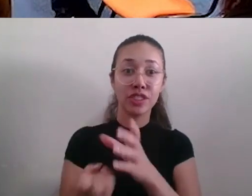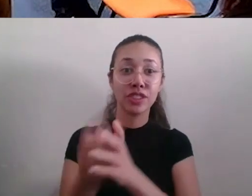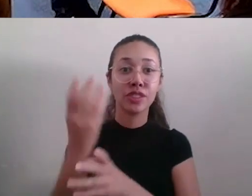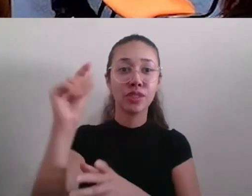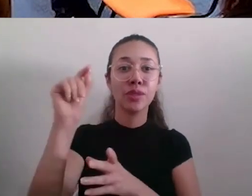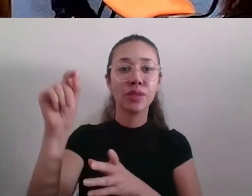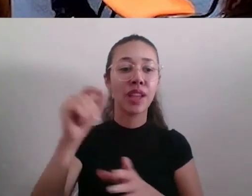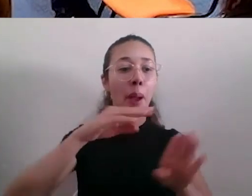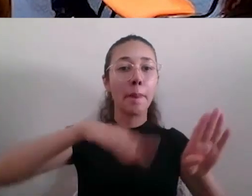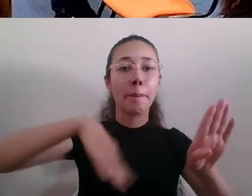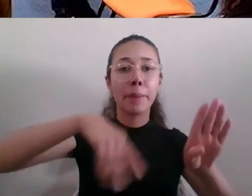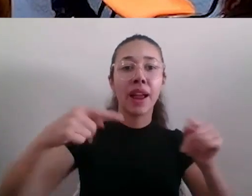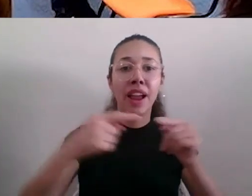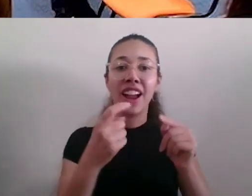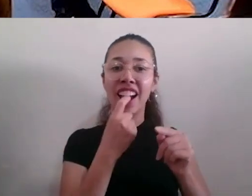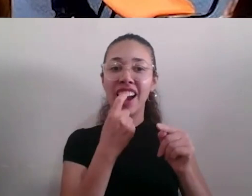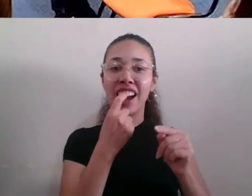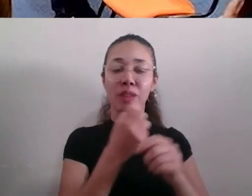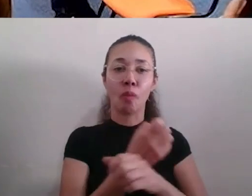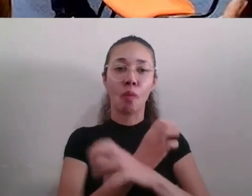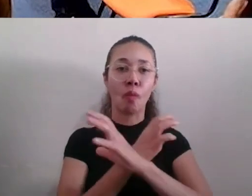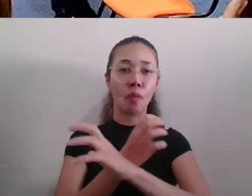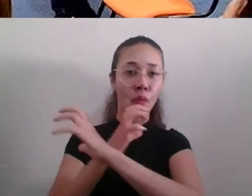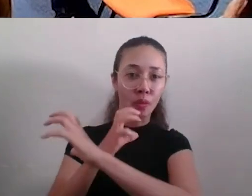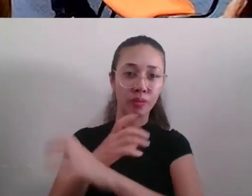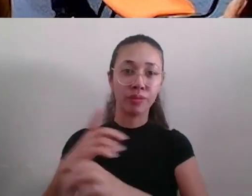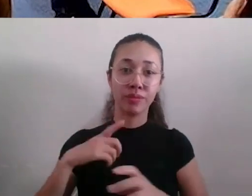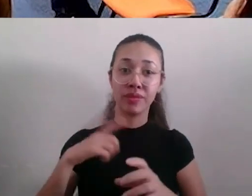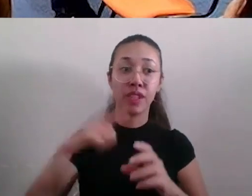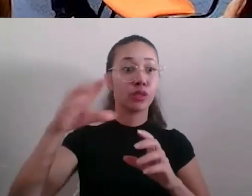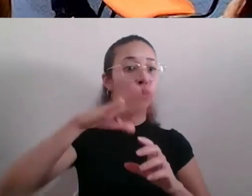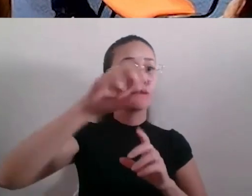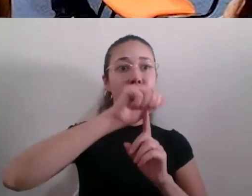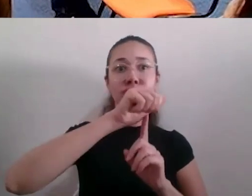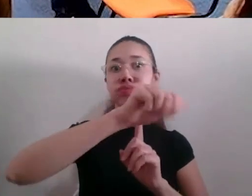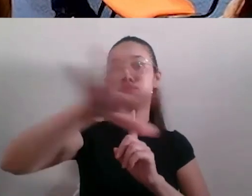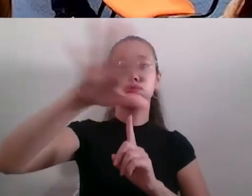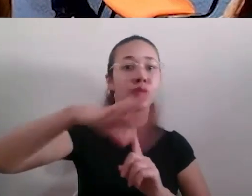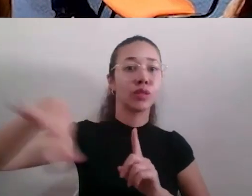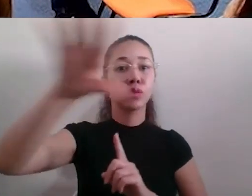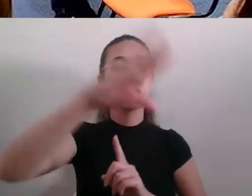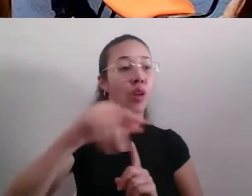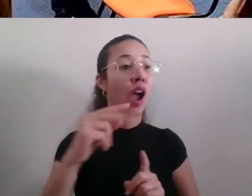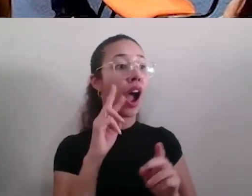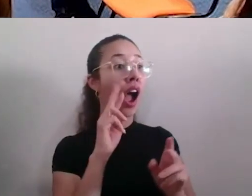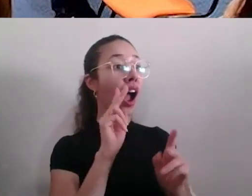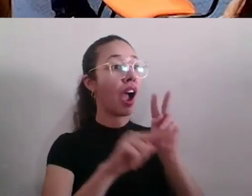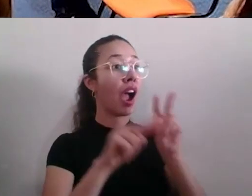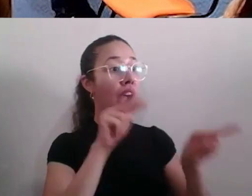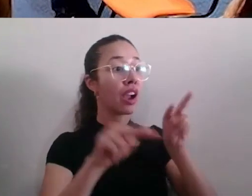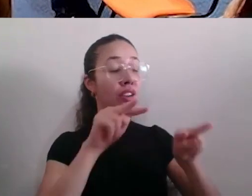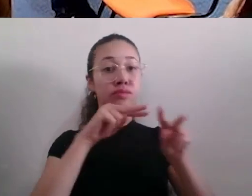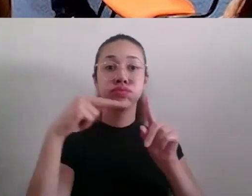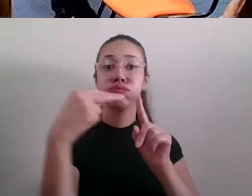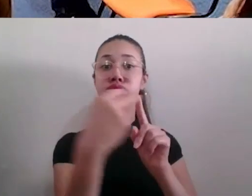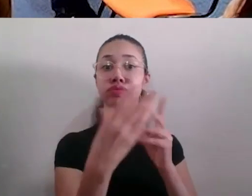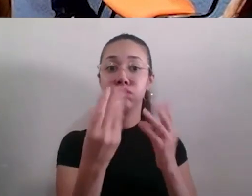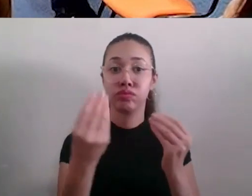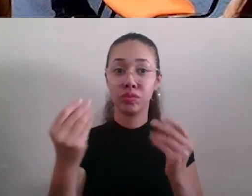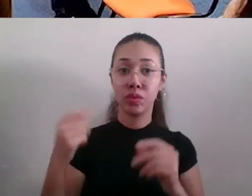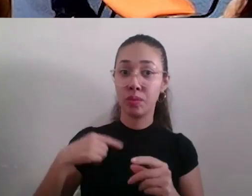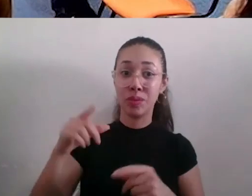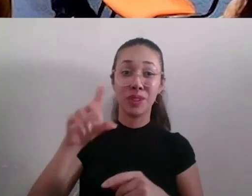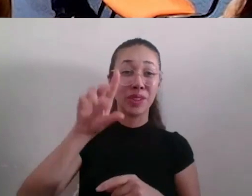Ossos, referência no estilo narrativo de podcasts em língua portuguesa, que ultrapassou 5 milhões de downloads em 3